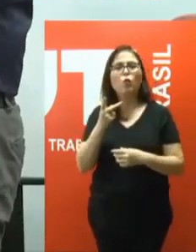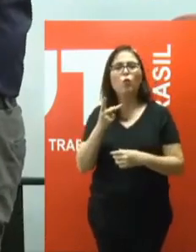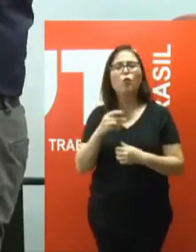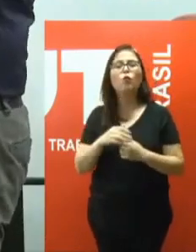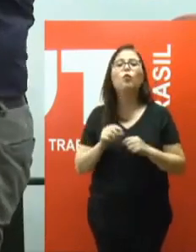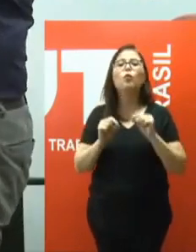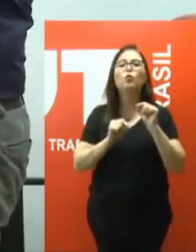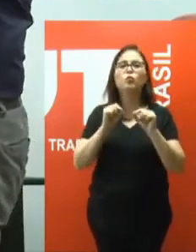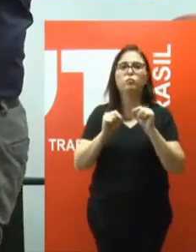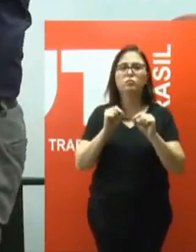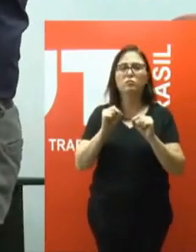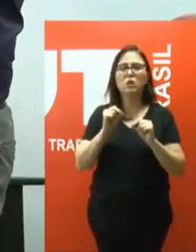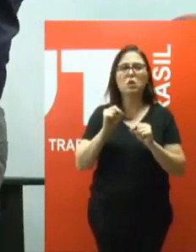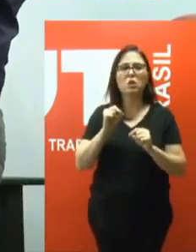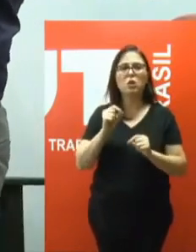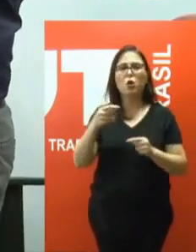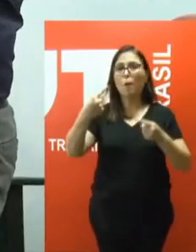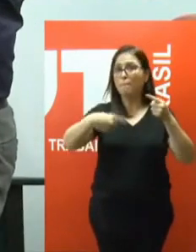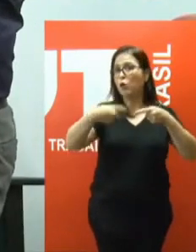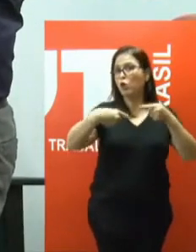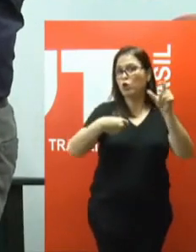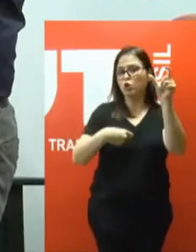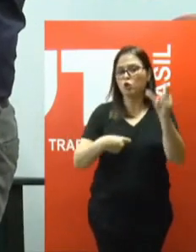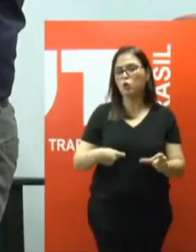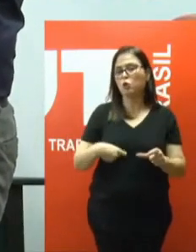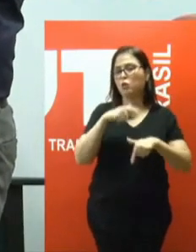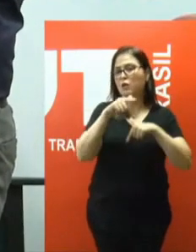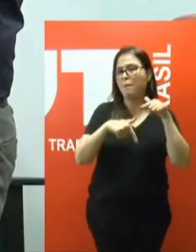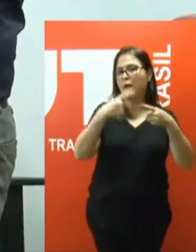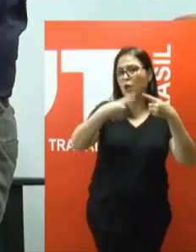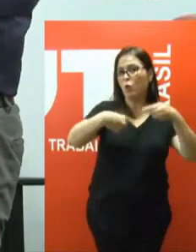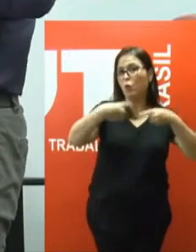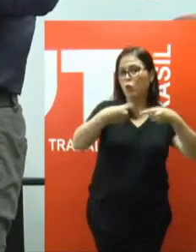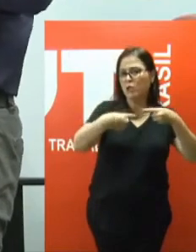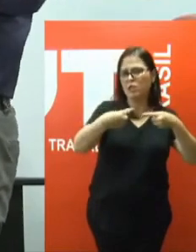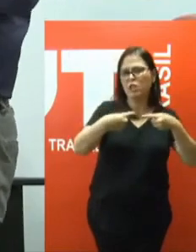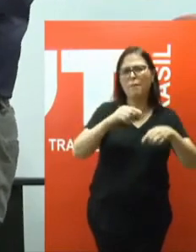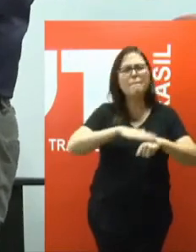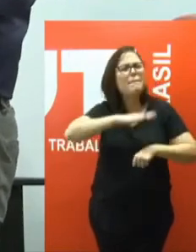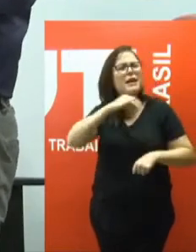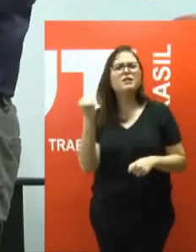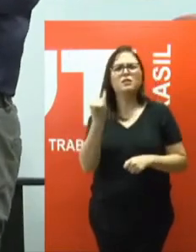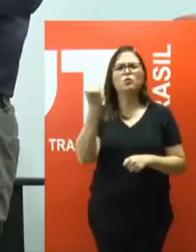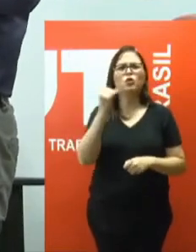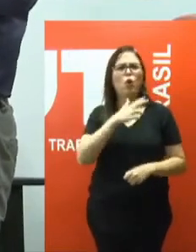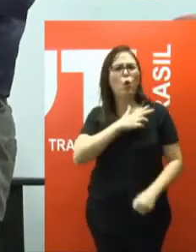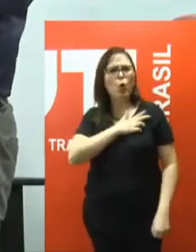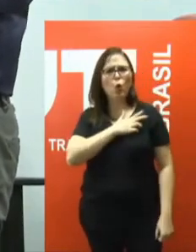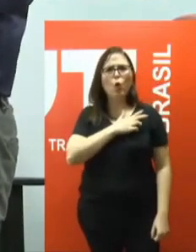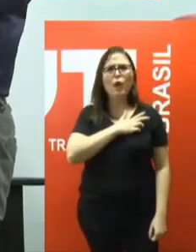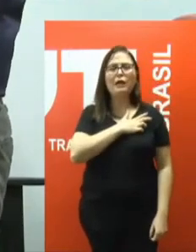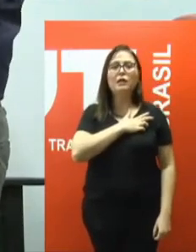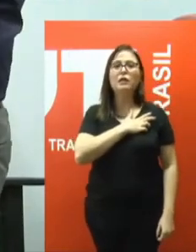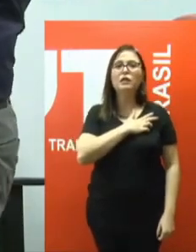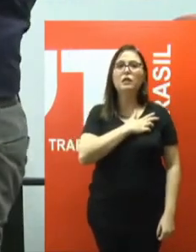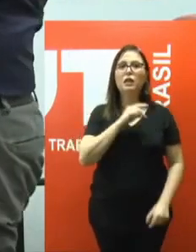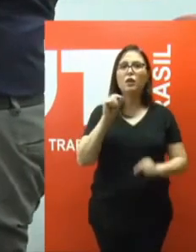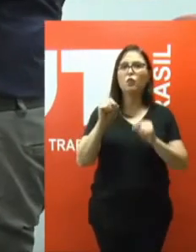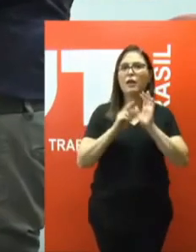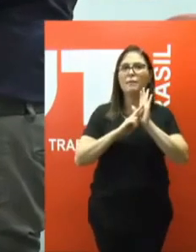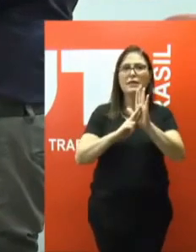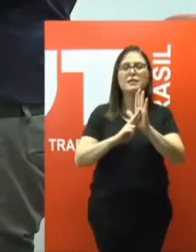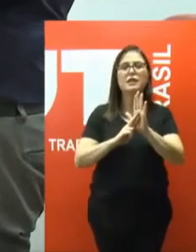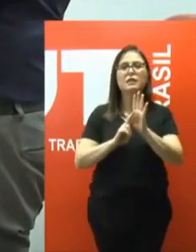fato político mais importante para a classe trabalhadora no planeta. Porque todos eles disseram, o Lula não é o porta-voz da classe